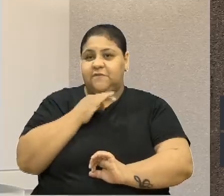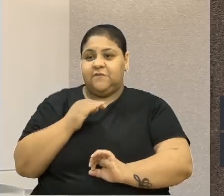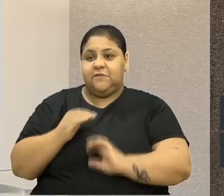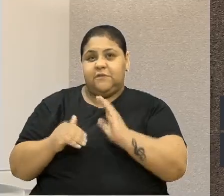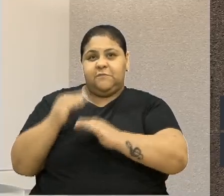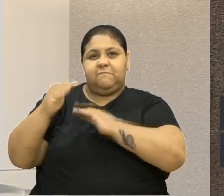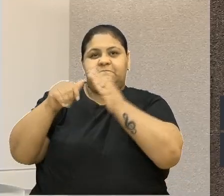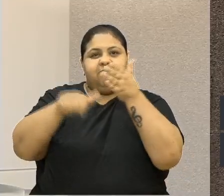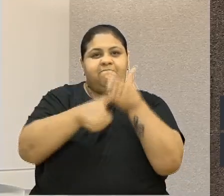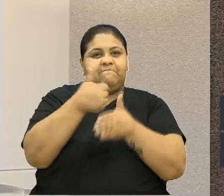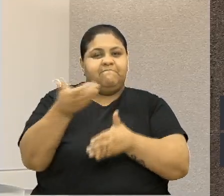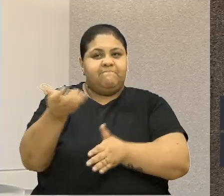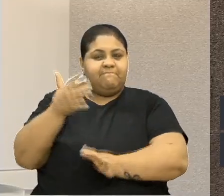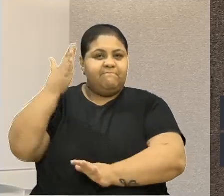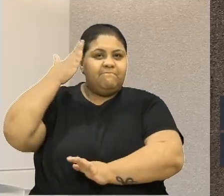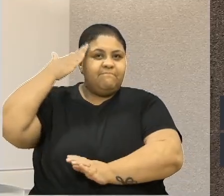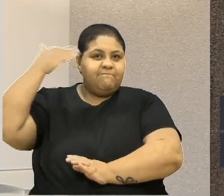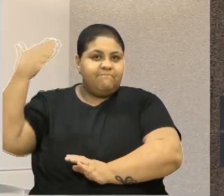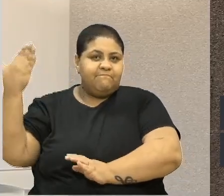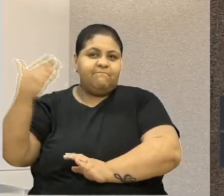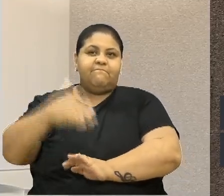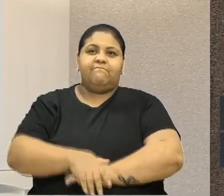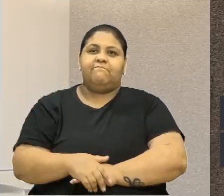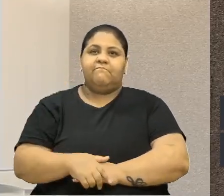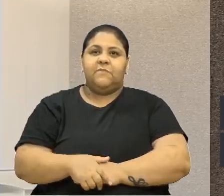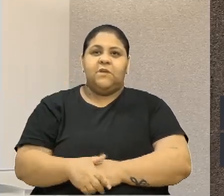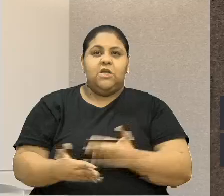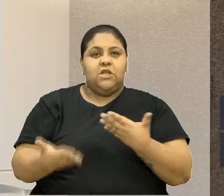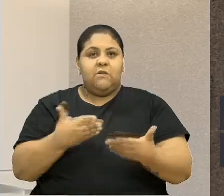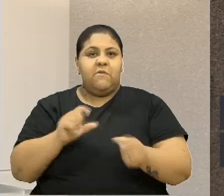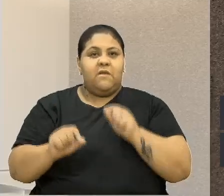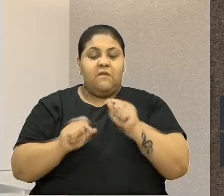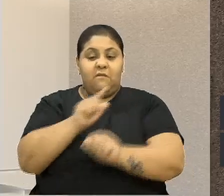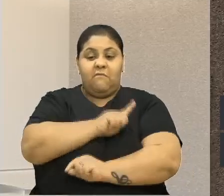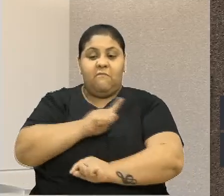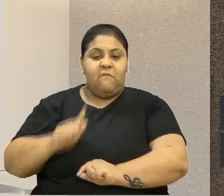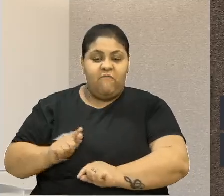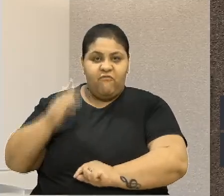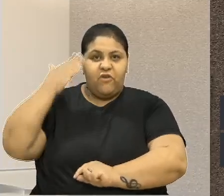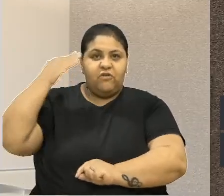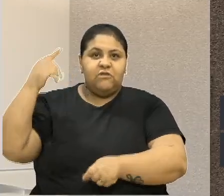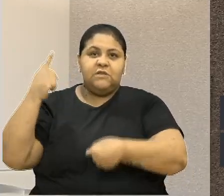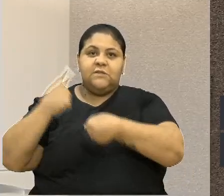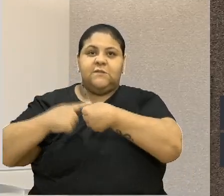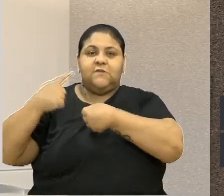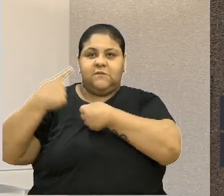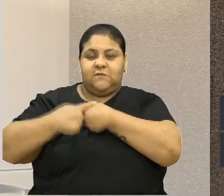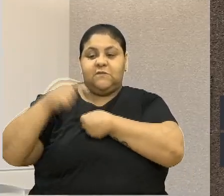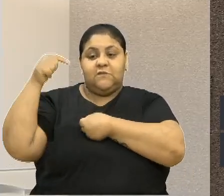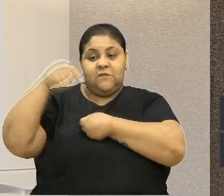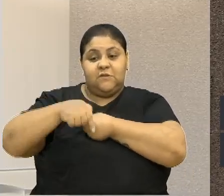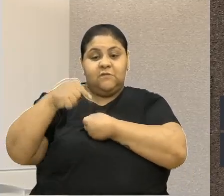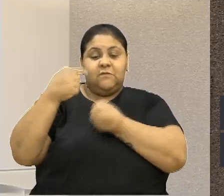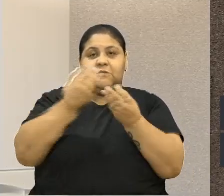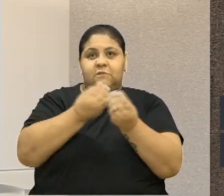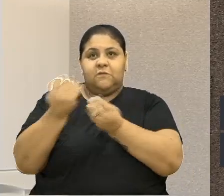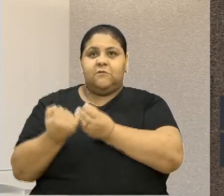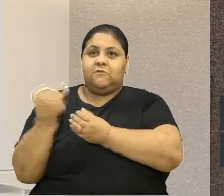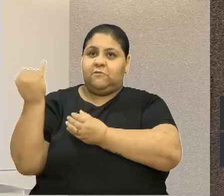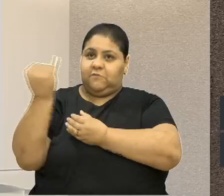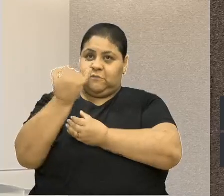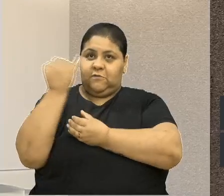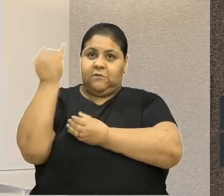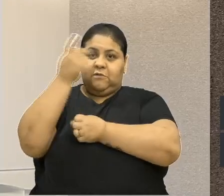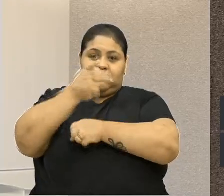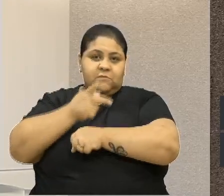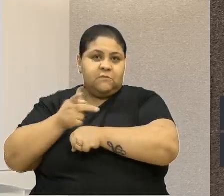melhorar. A gente quer o sucesso, independente de quem estiver no governo, o sucesso da cidade, e isso aqui é muito importante que se vá